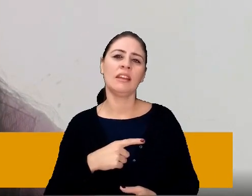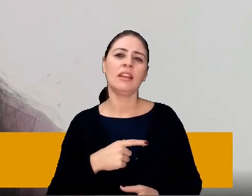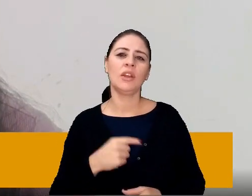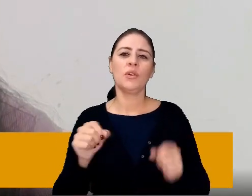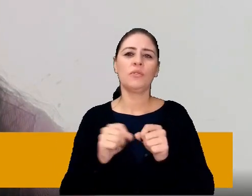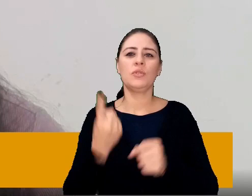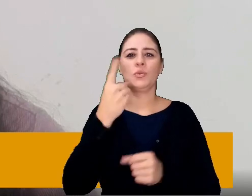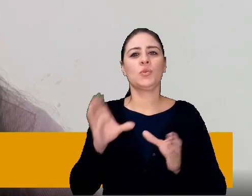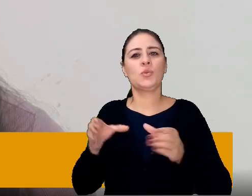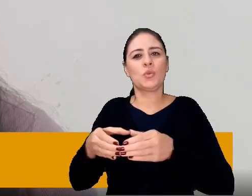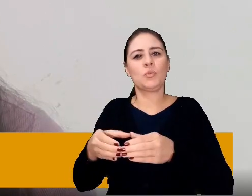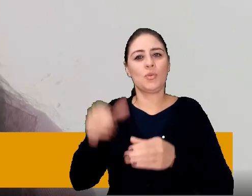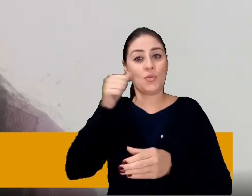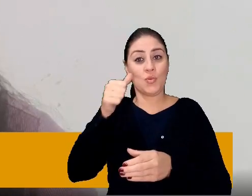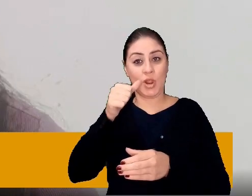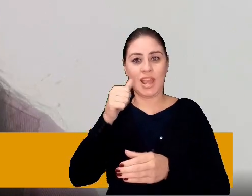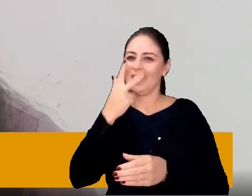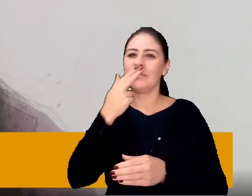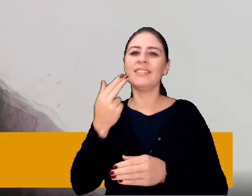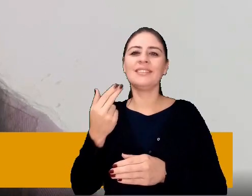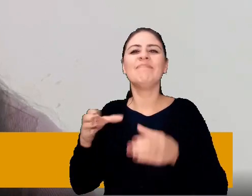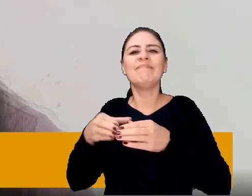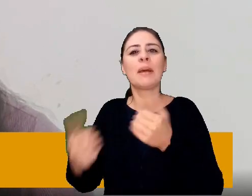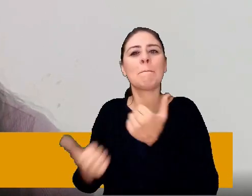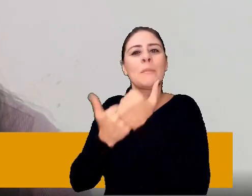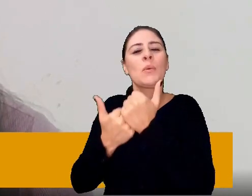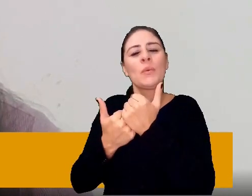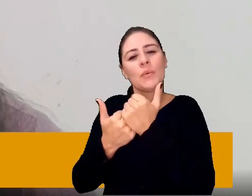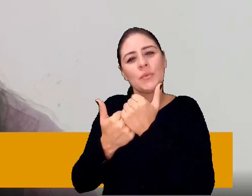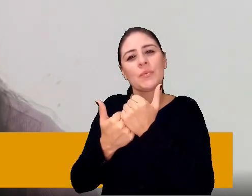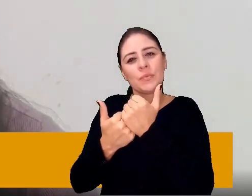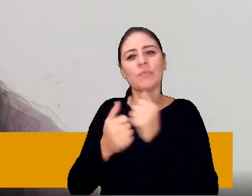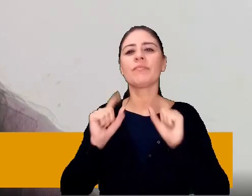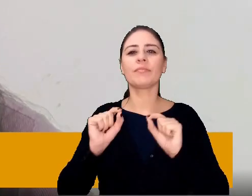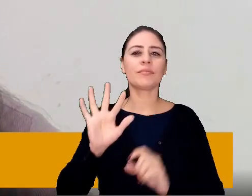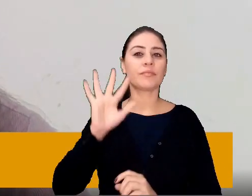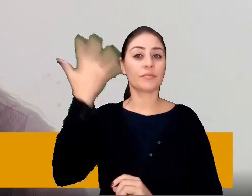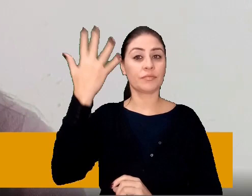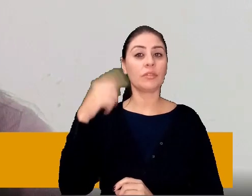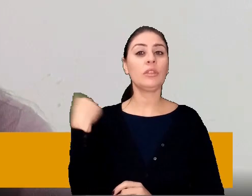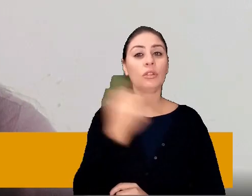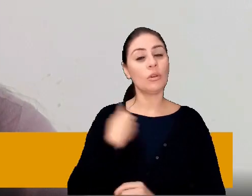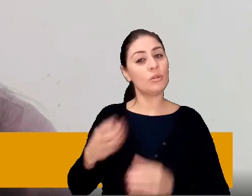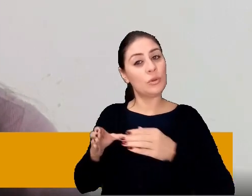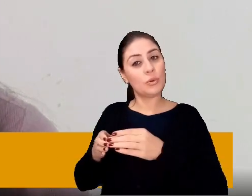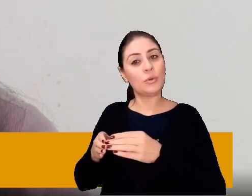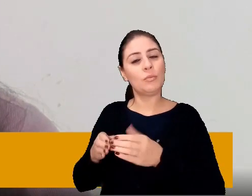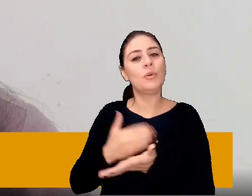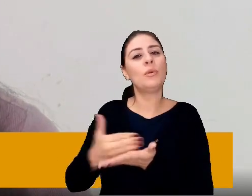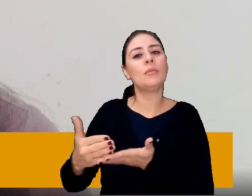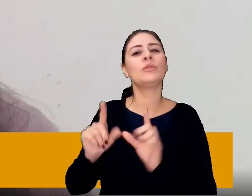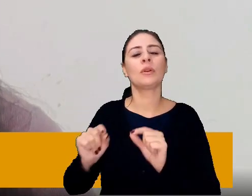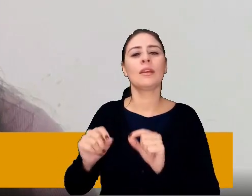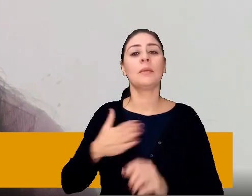coisas. Eu tive uma ideia de criar um coletivo de mulheres, como uma rede de apoio aqui dentro.